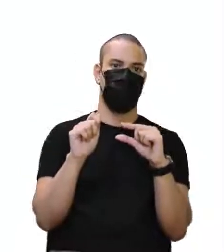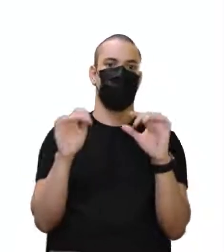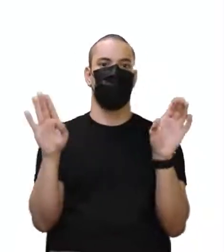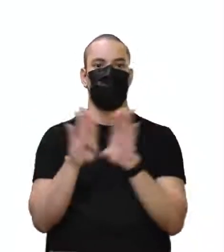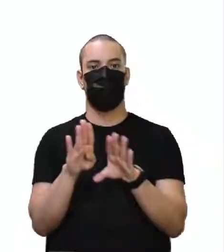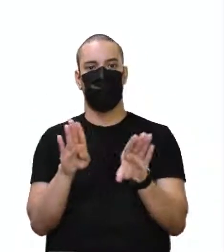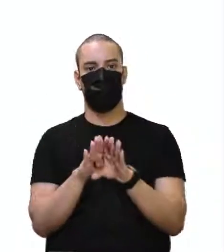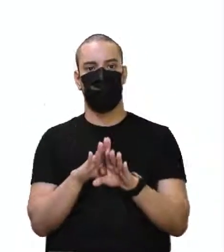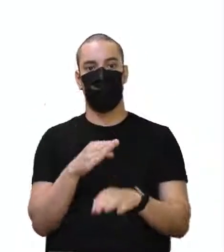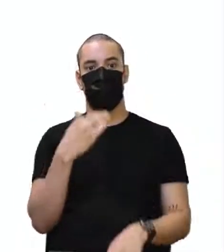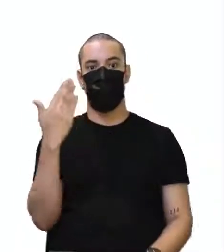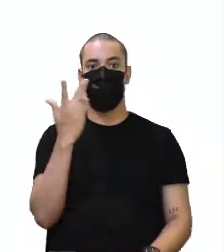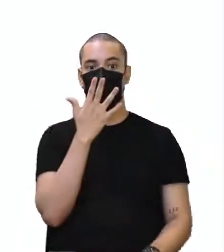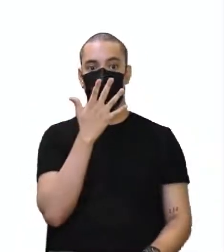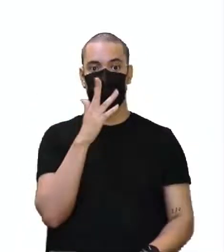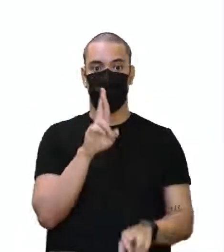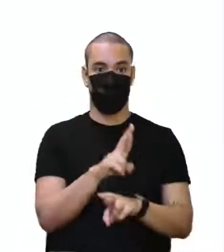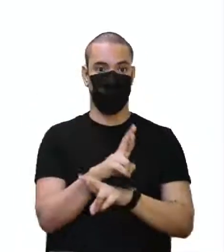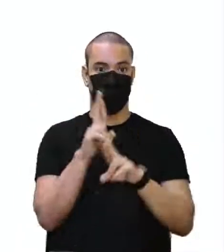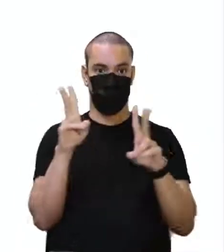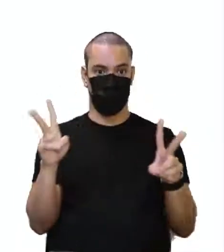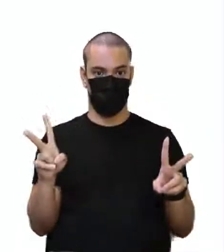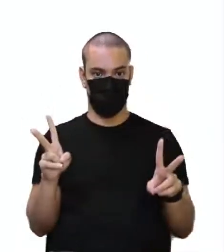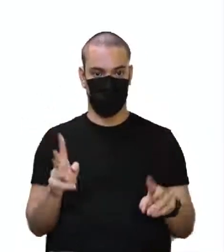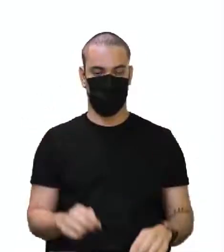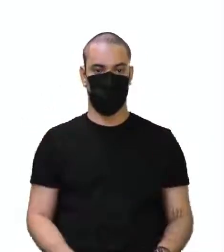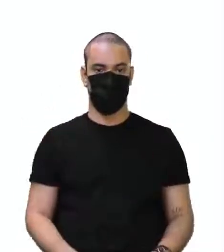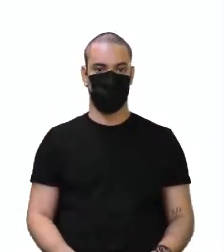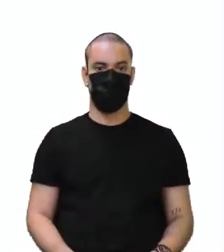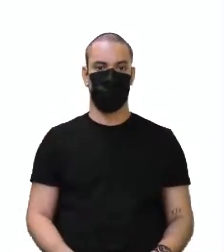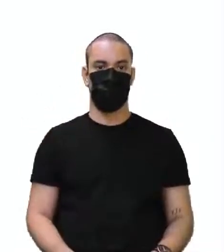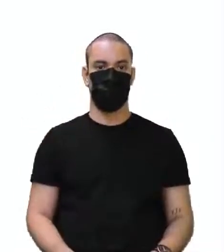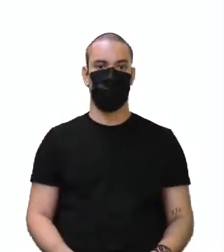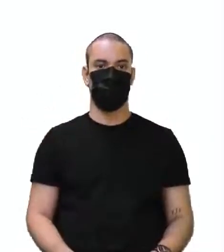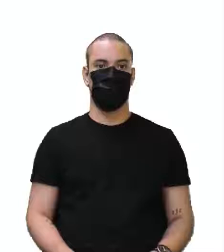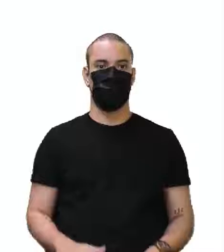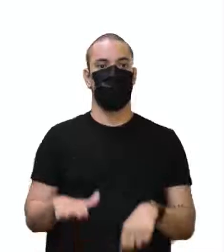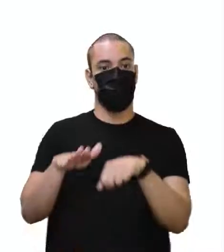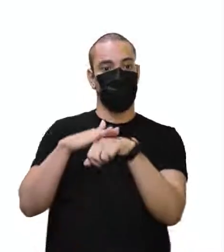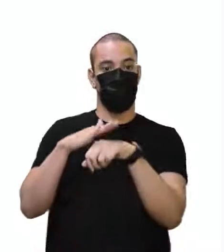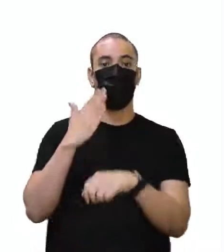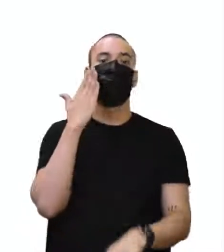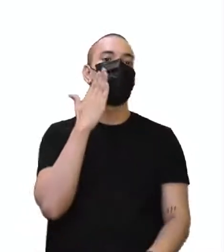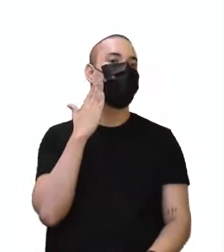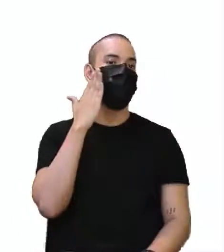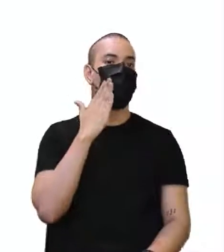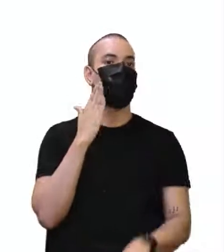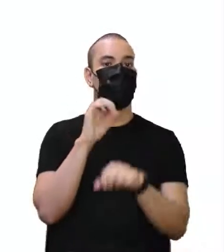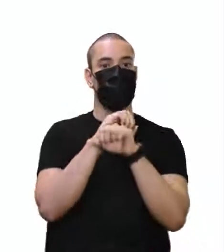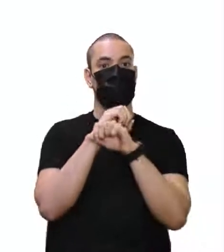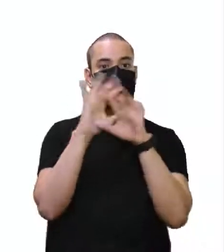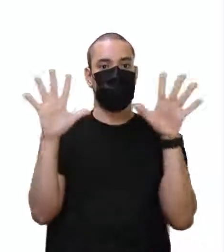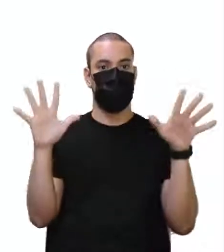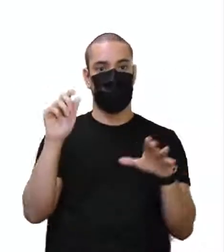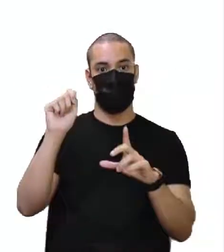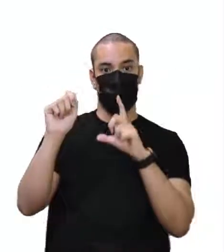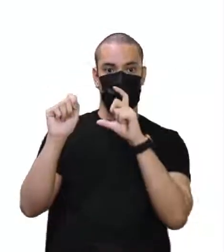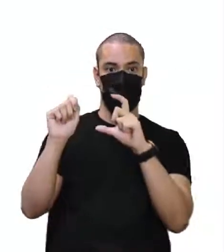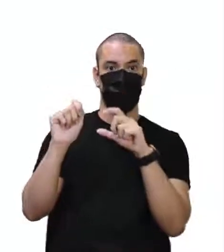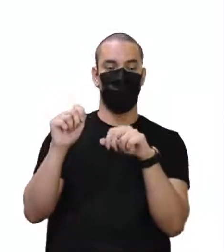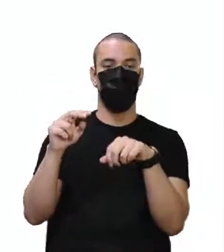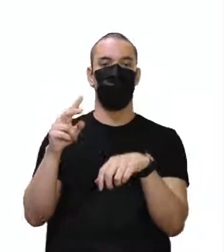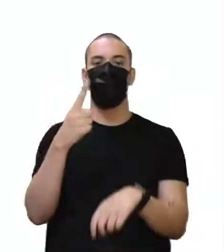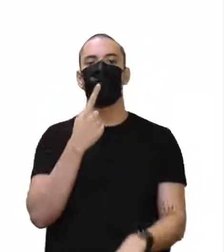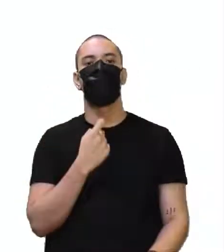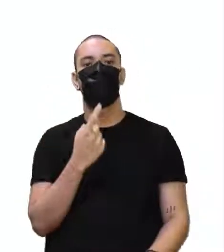Azinho. Aí tem a coloração diferente, deixa eu ver aqui a nitidez, vamos lá. O rosinha clarinho, o azão. O